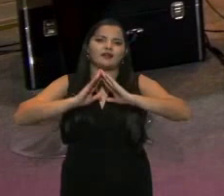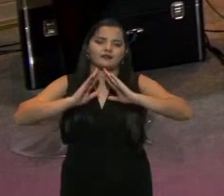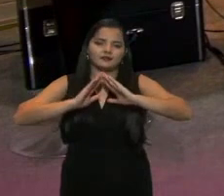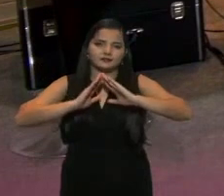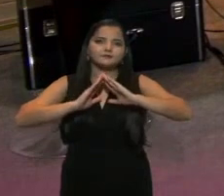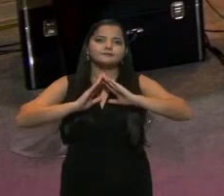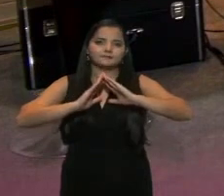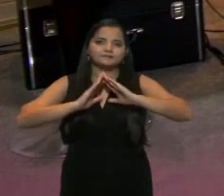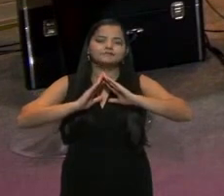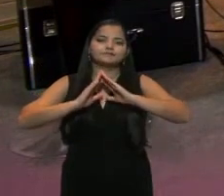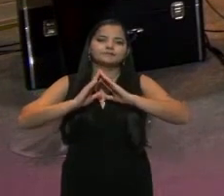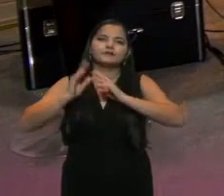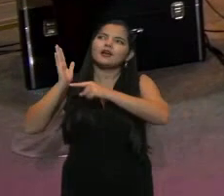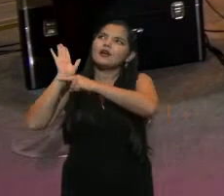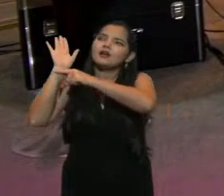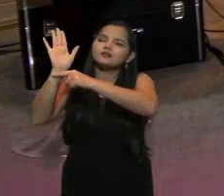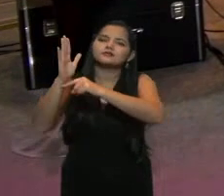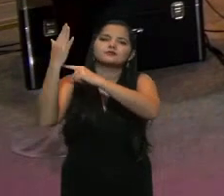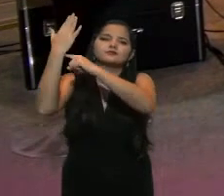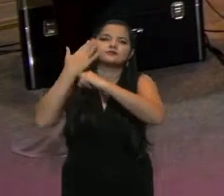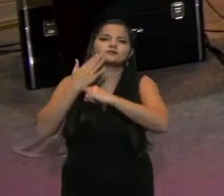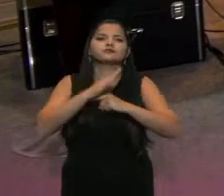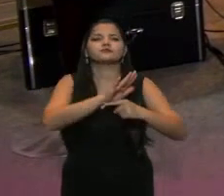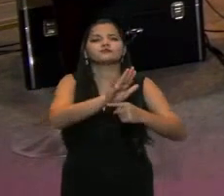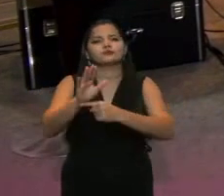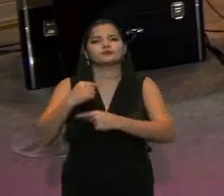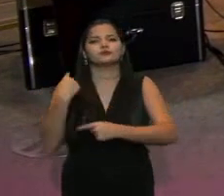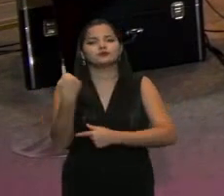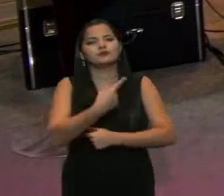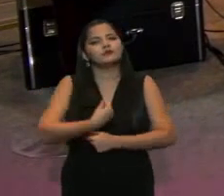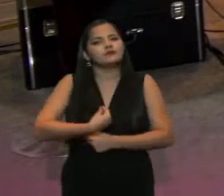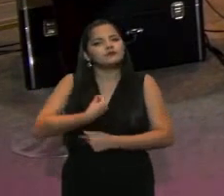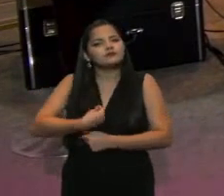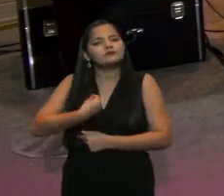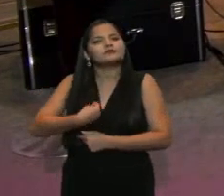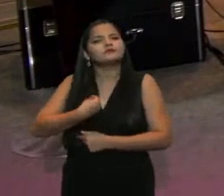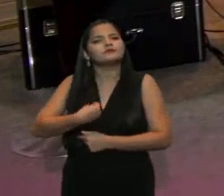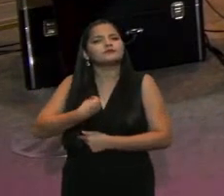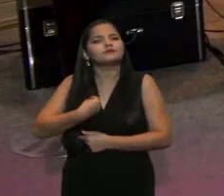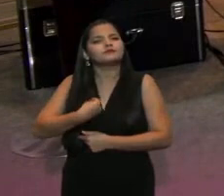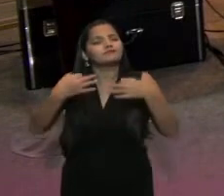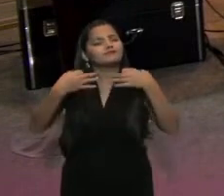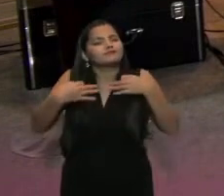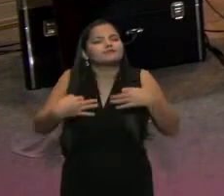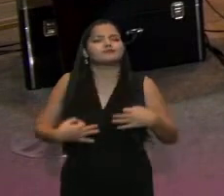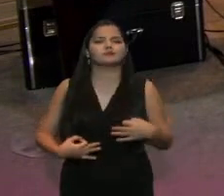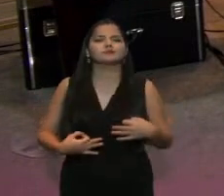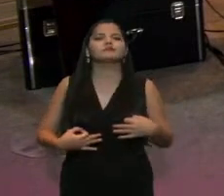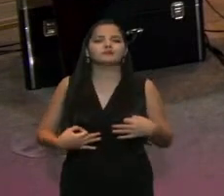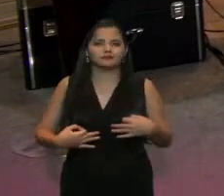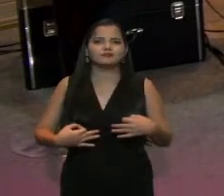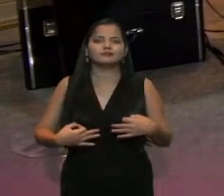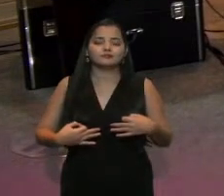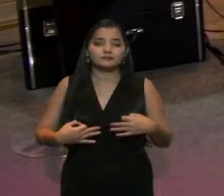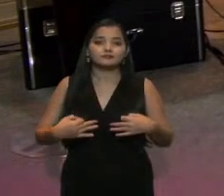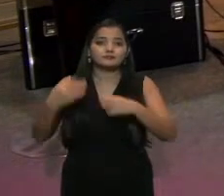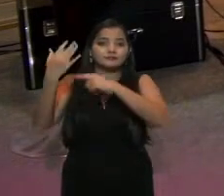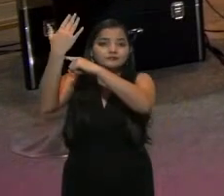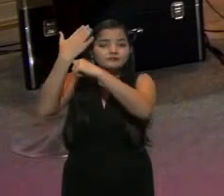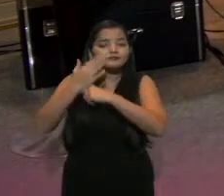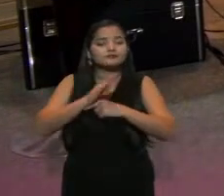E nos ajuda, Jesus, nos dá uma vida digna. Faz um novo batismo, Senhor. Faz, Jesus, na nossa vida profissional. Reanima,